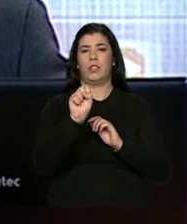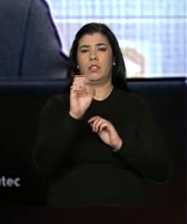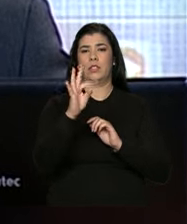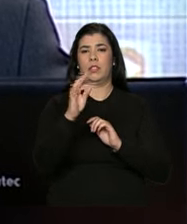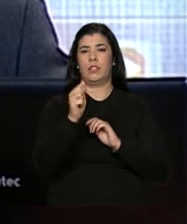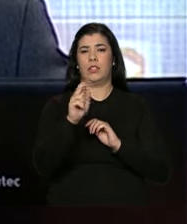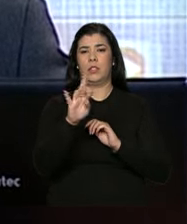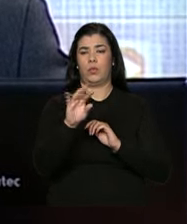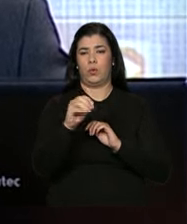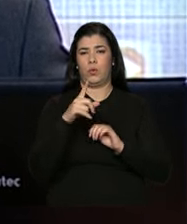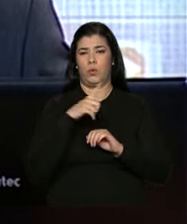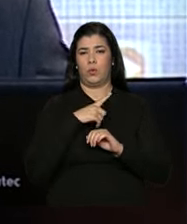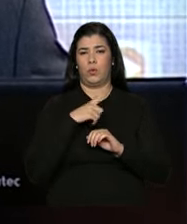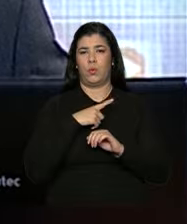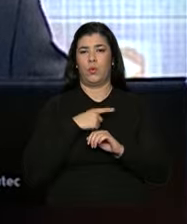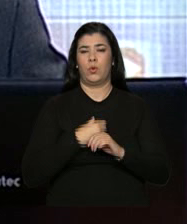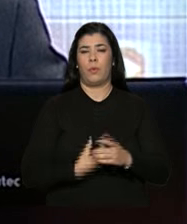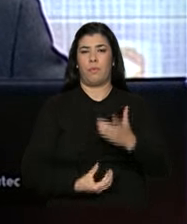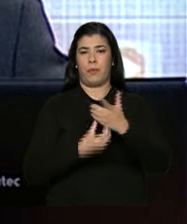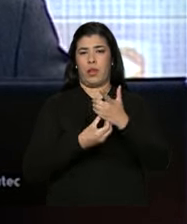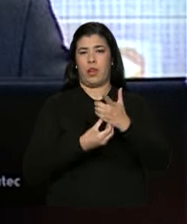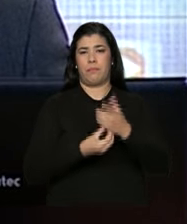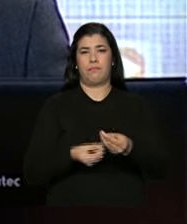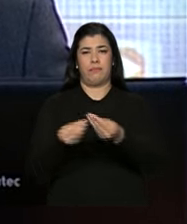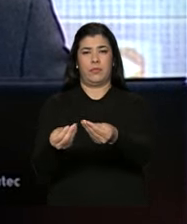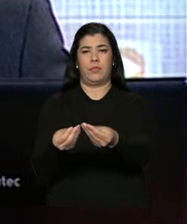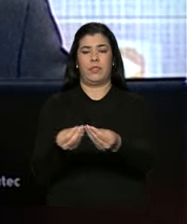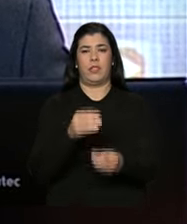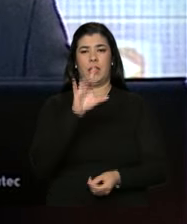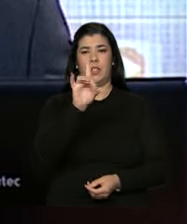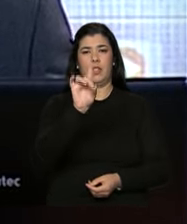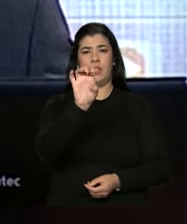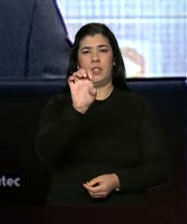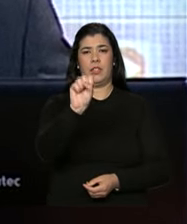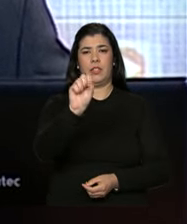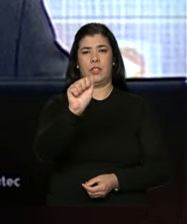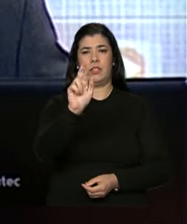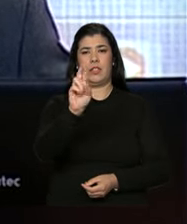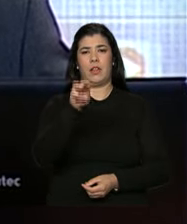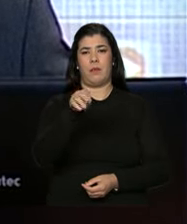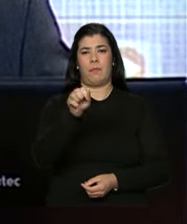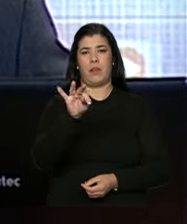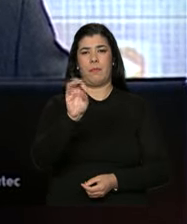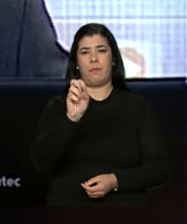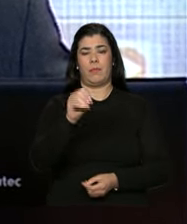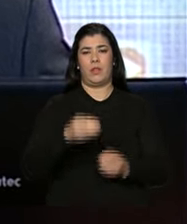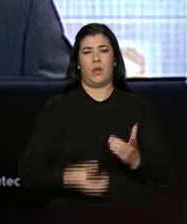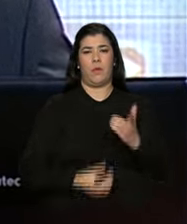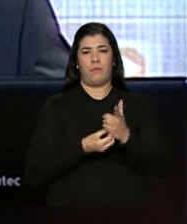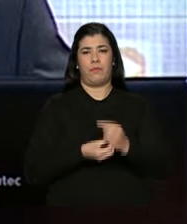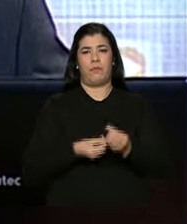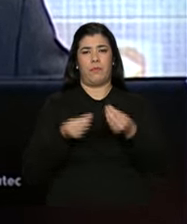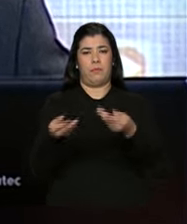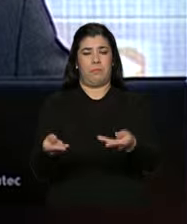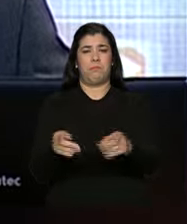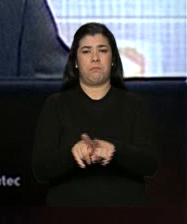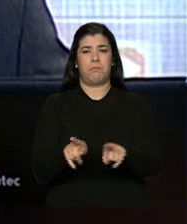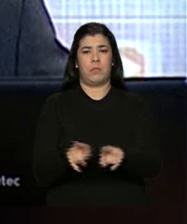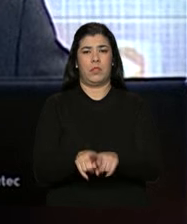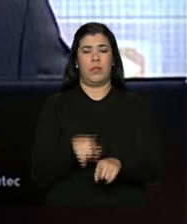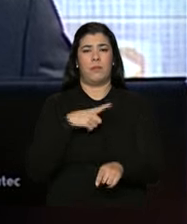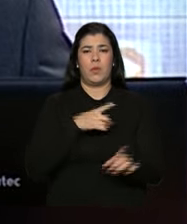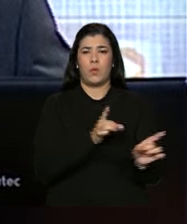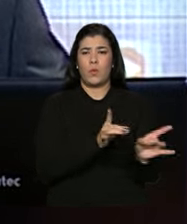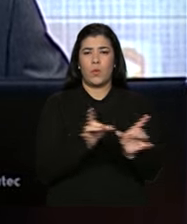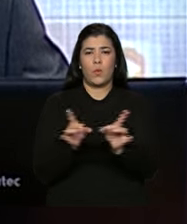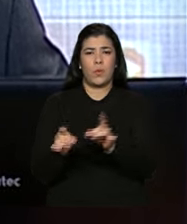injustiça a lei 10.826, porque é uma lei que controla do nascimento, da fabricação da arma ao comércio